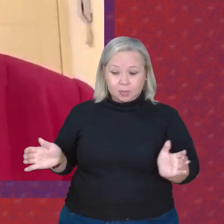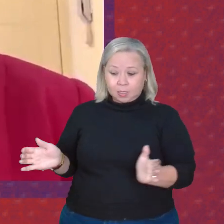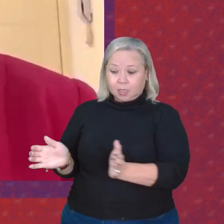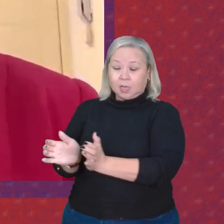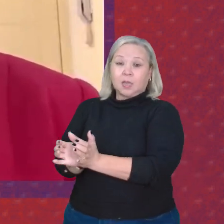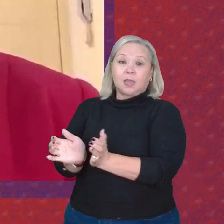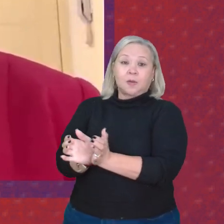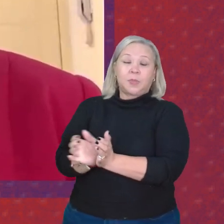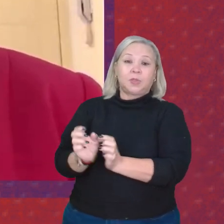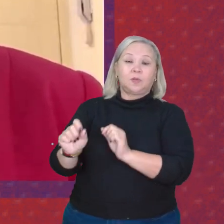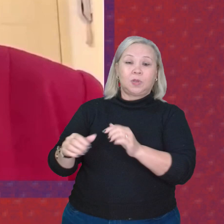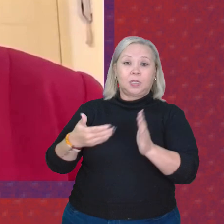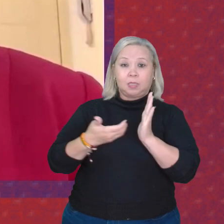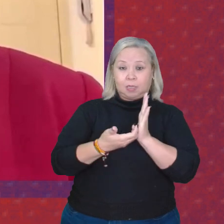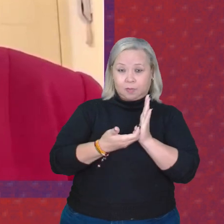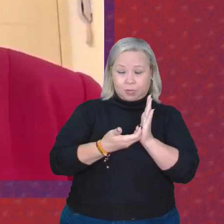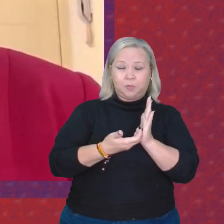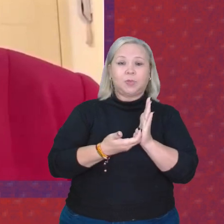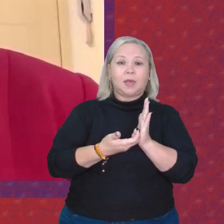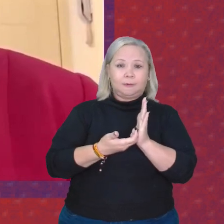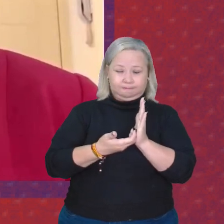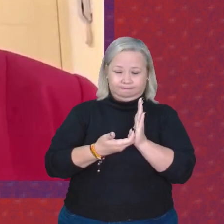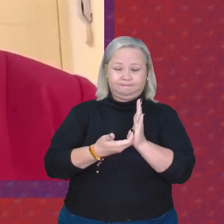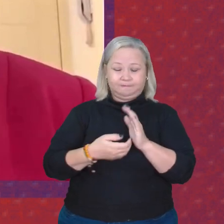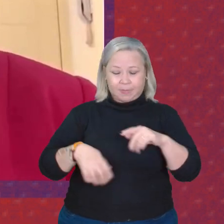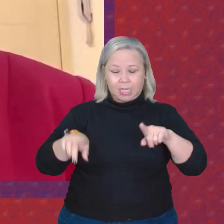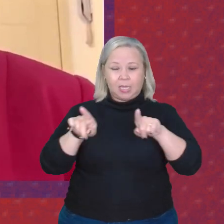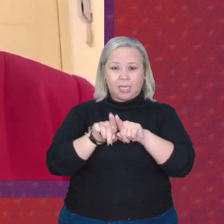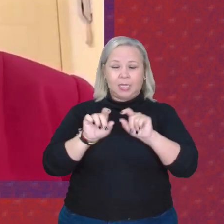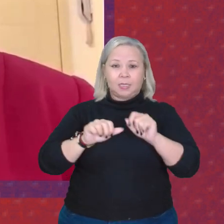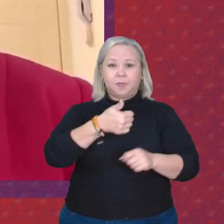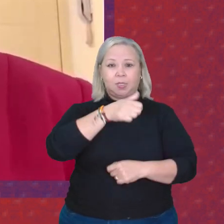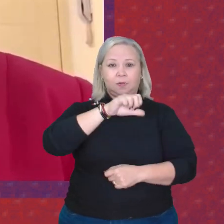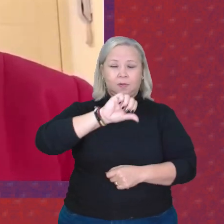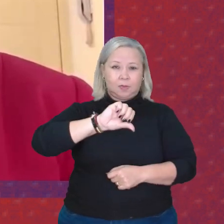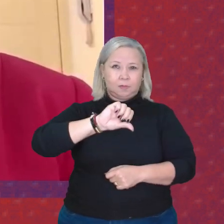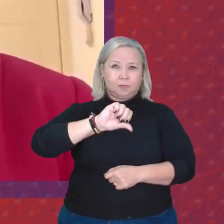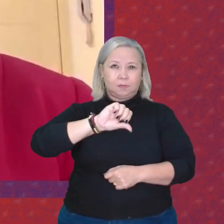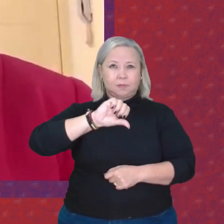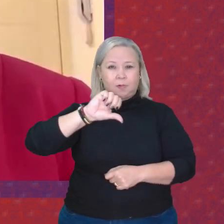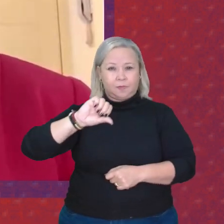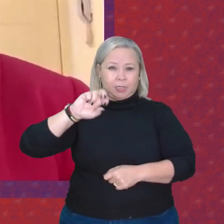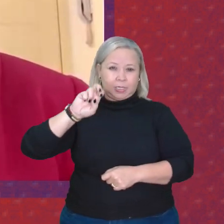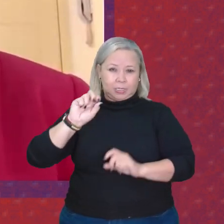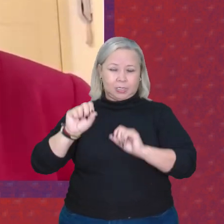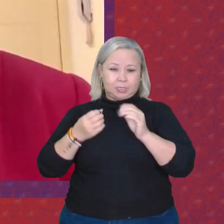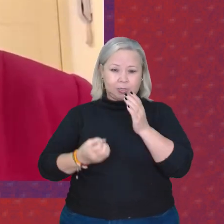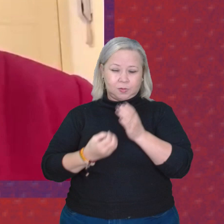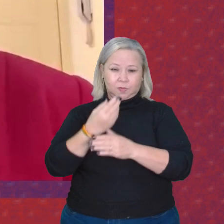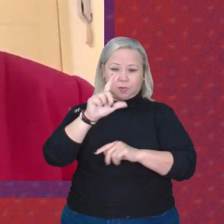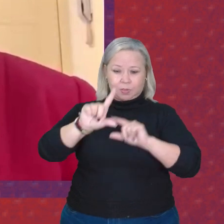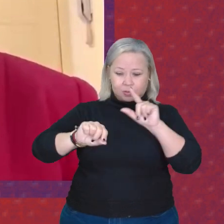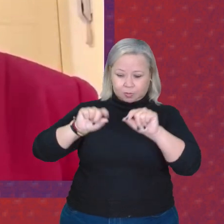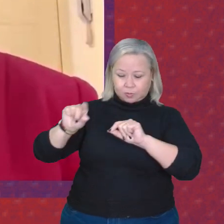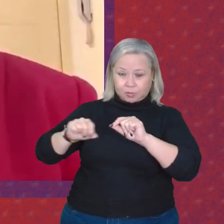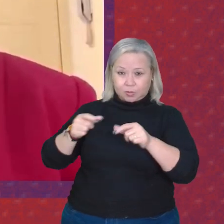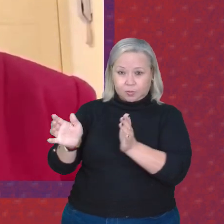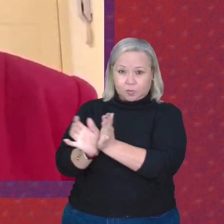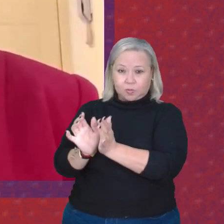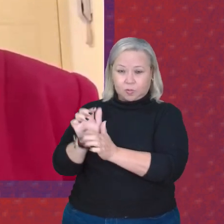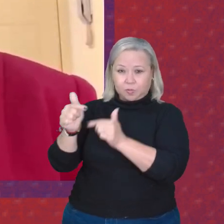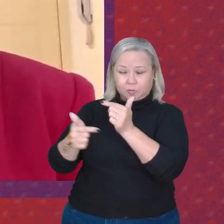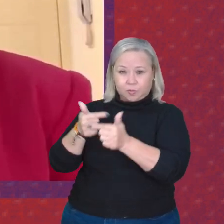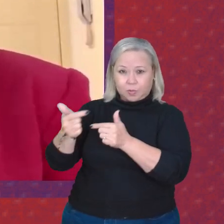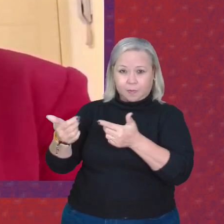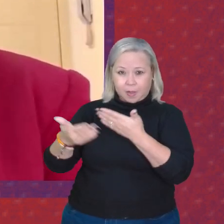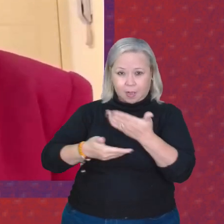Câmara dos Deputados, e também em 1995 foi instalado o primeiro grupo de trabalho